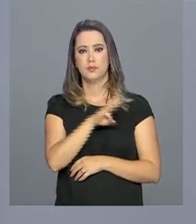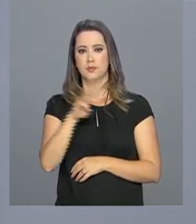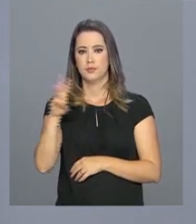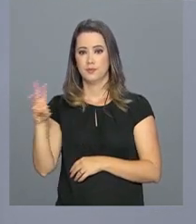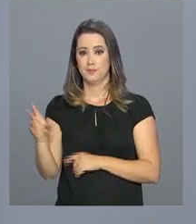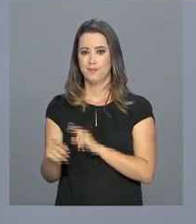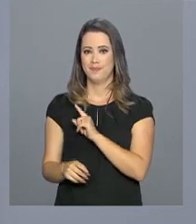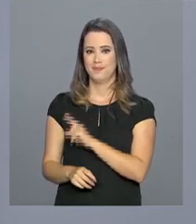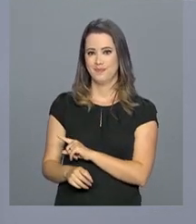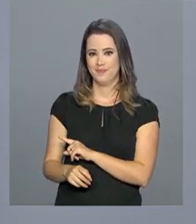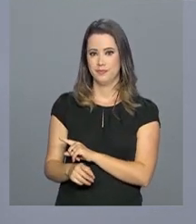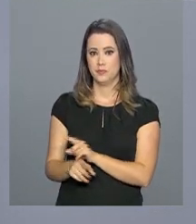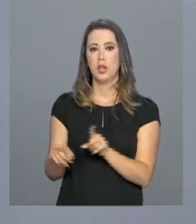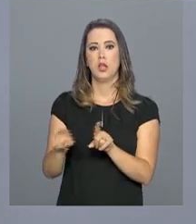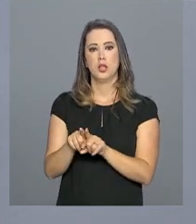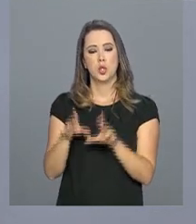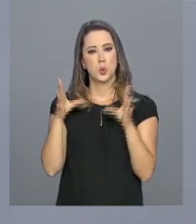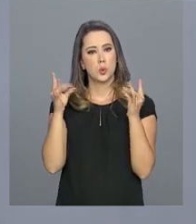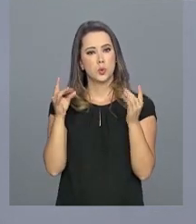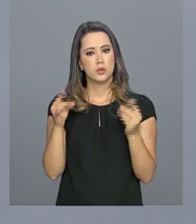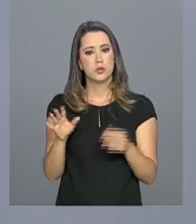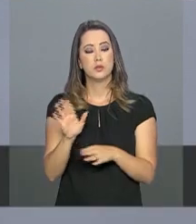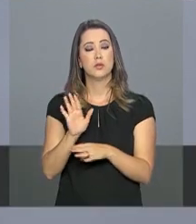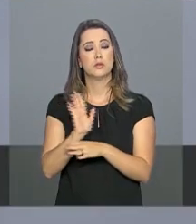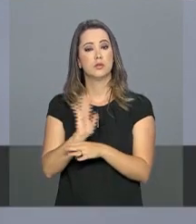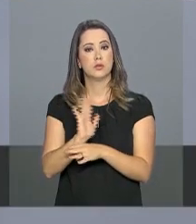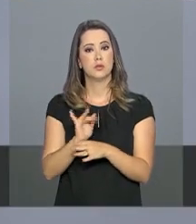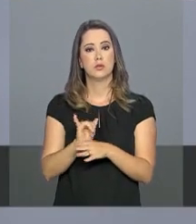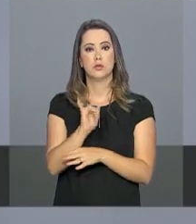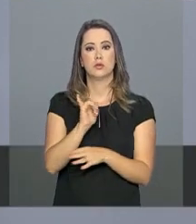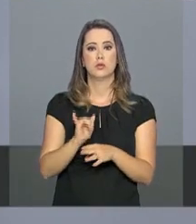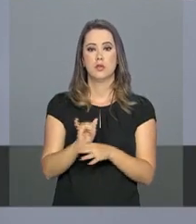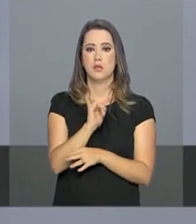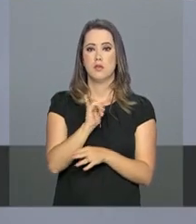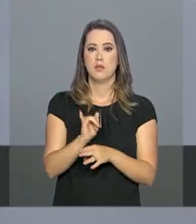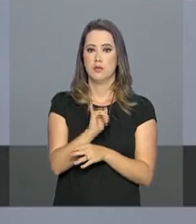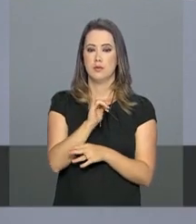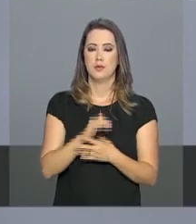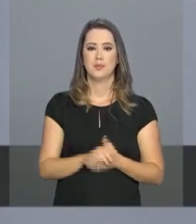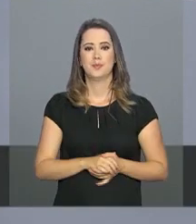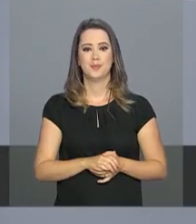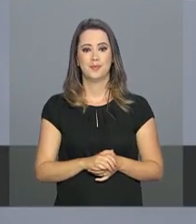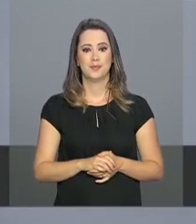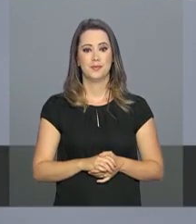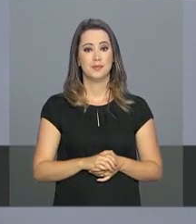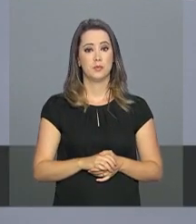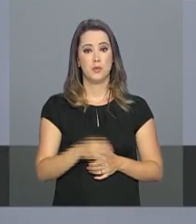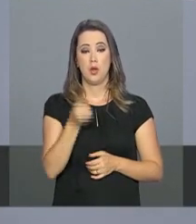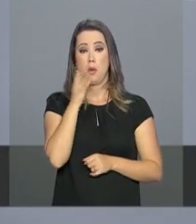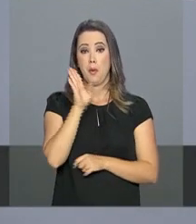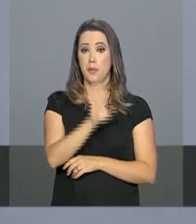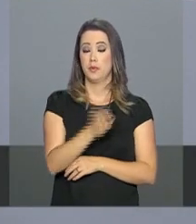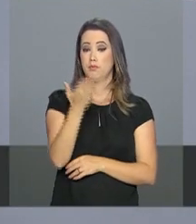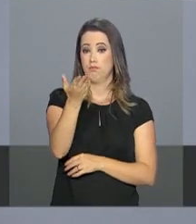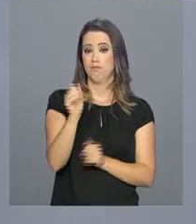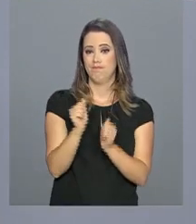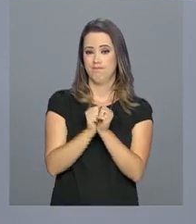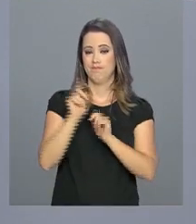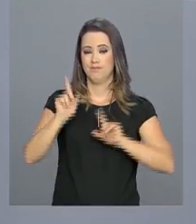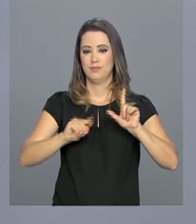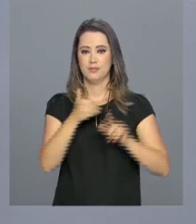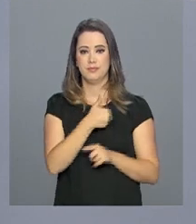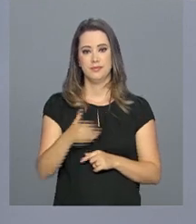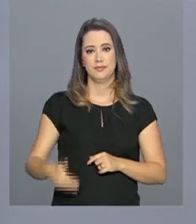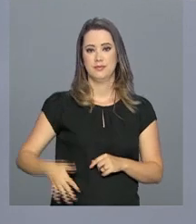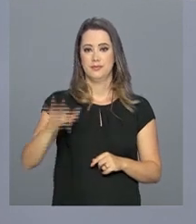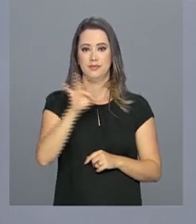da npr na internet e todas as reportagens estão disponíveis em nosso canal no youtube uma boa tarde pra você e continue com